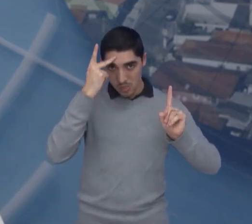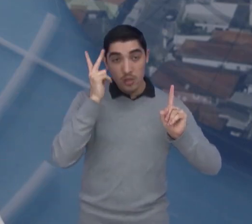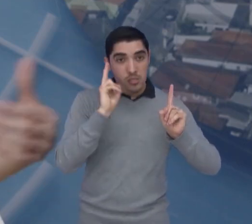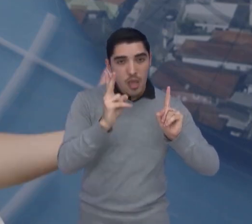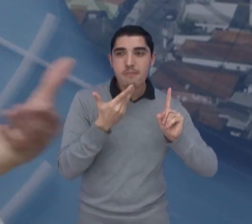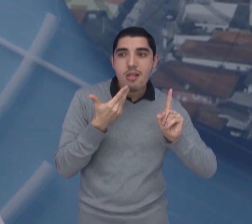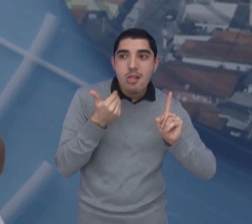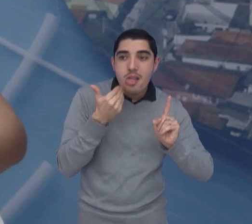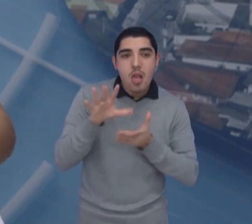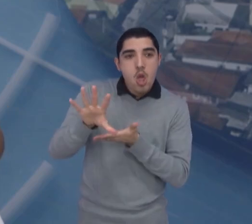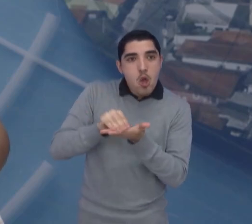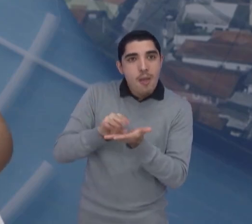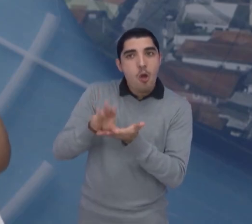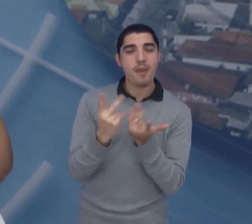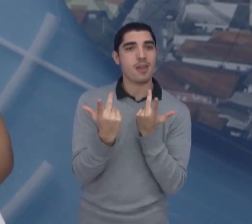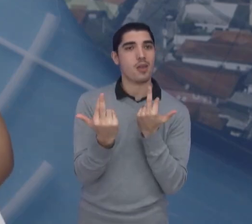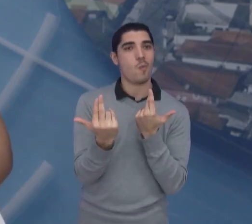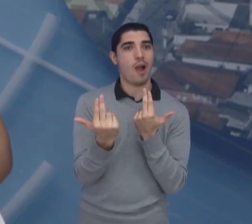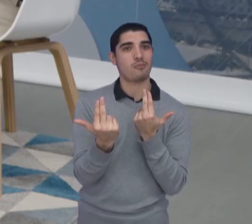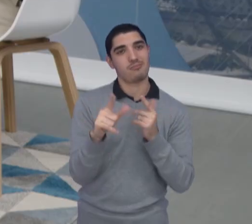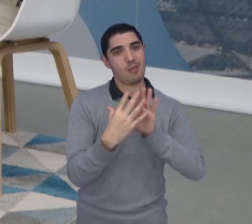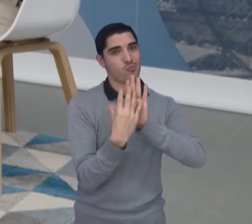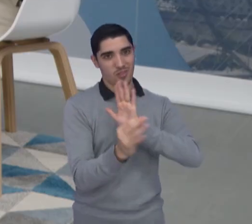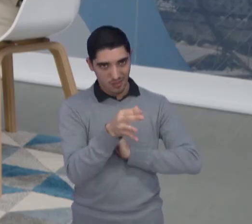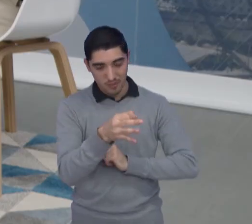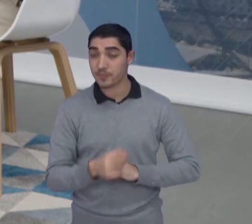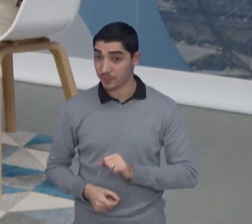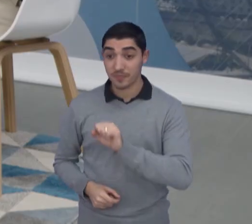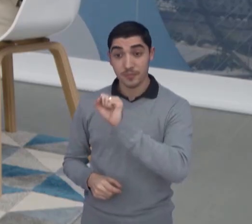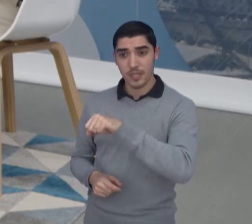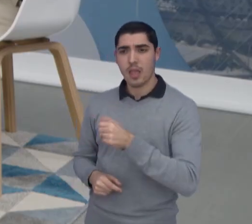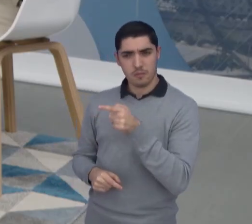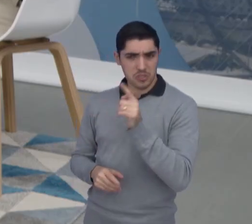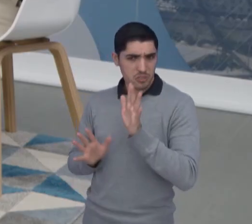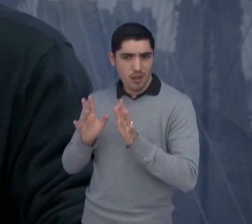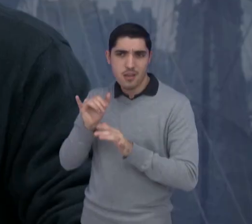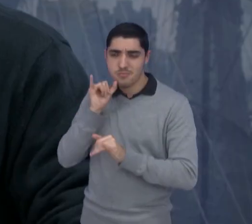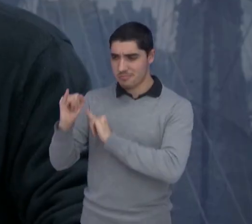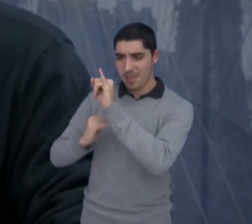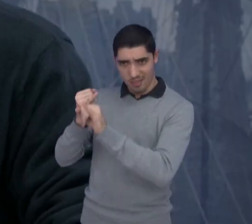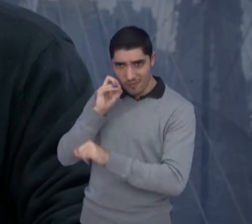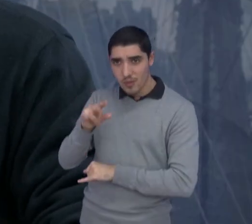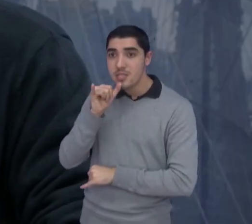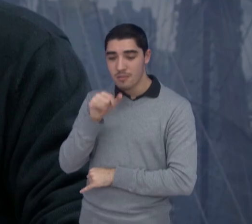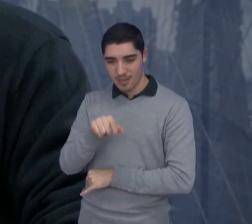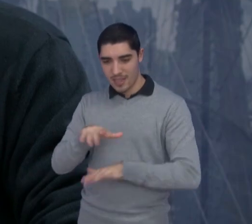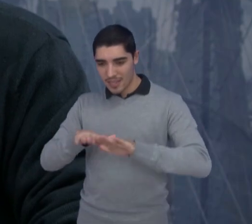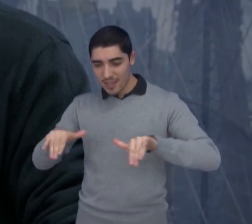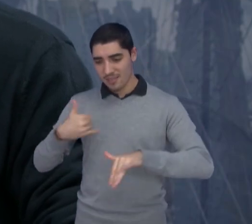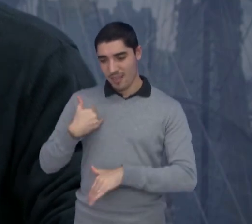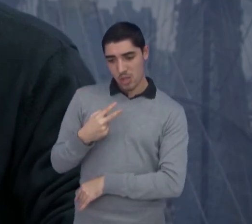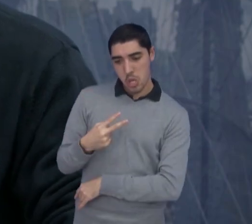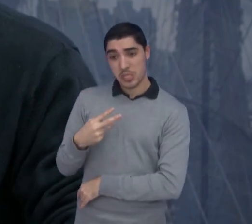forma como você conduz aquela situação ali. Não, perfeito. Se deve ver na internet videozinhos, às vezes, de criancinhas de 2 a 3 aninhos